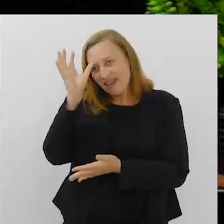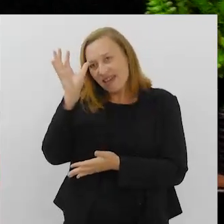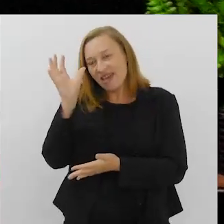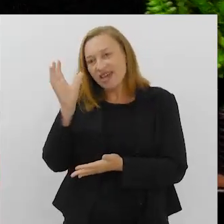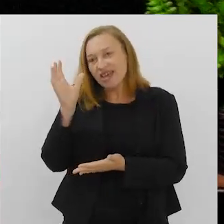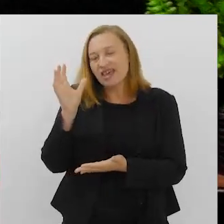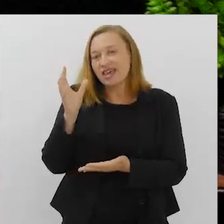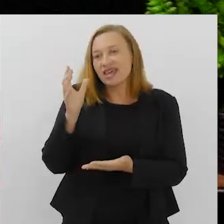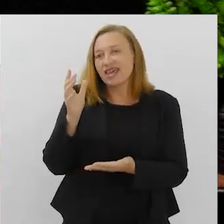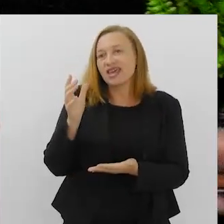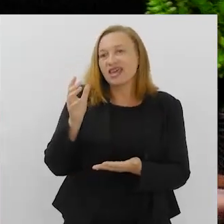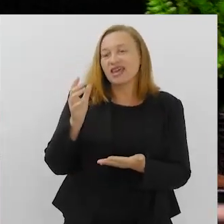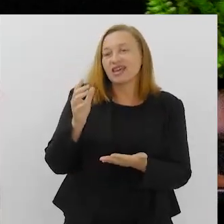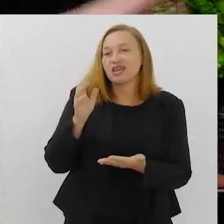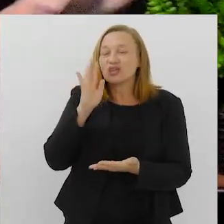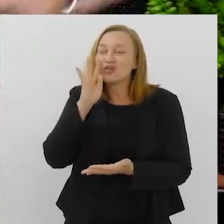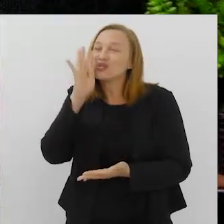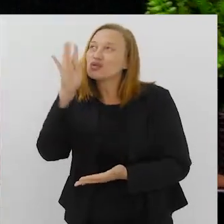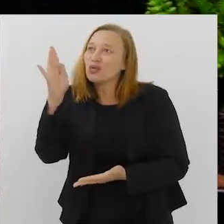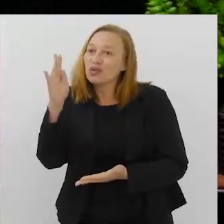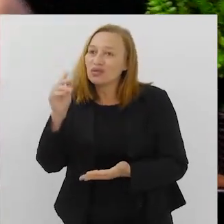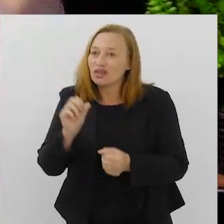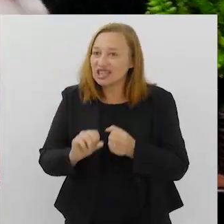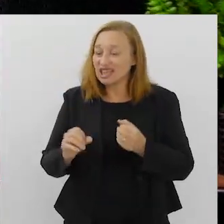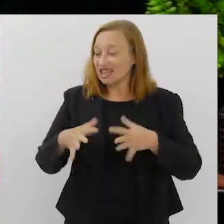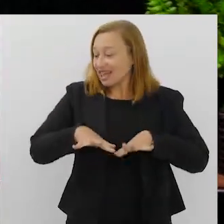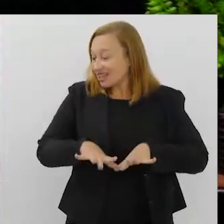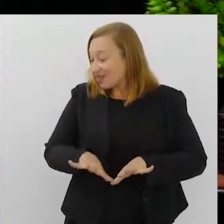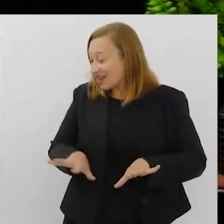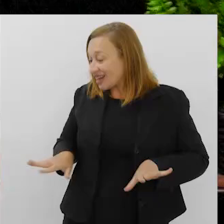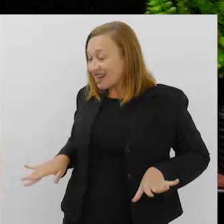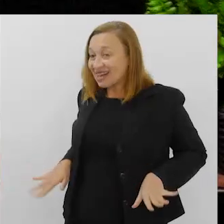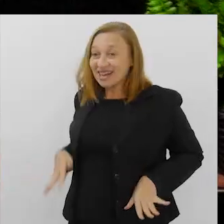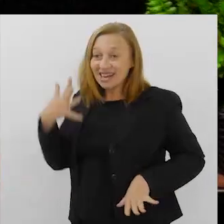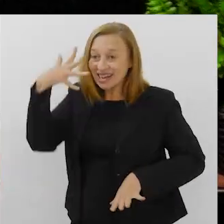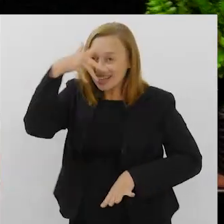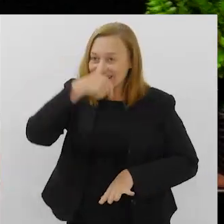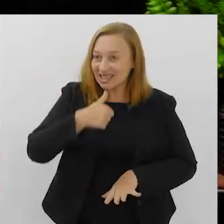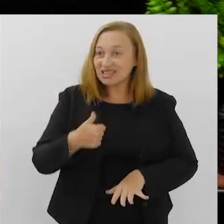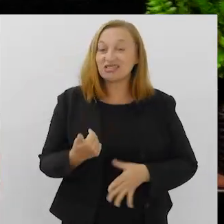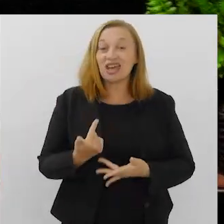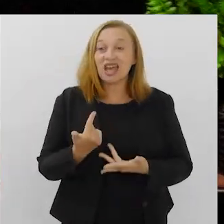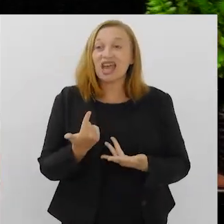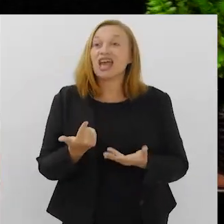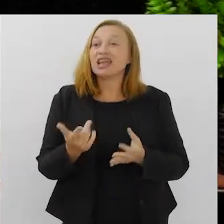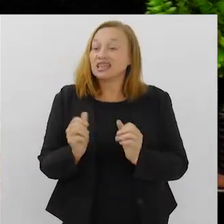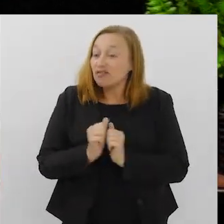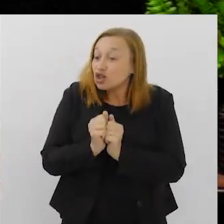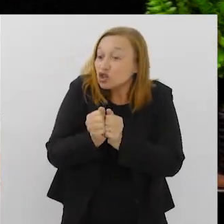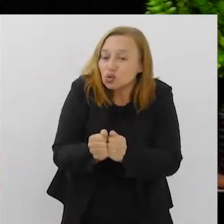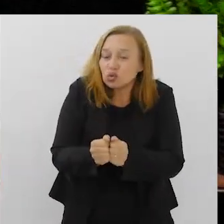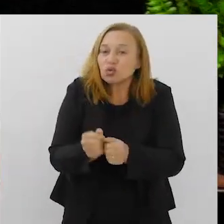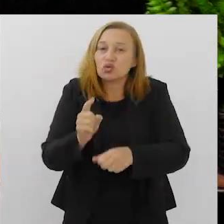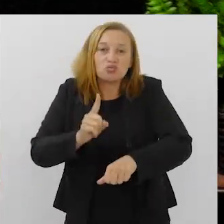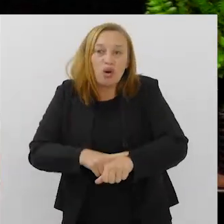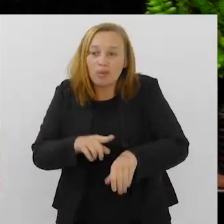seu sonho. Estava lá com toda a roupa, enfim, elas participaram da construção desse figurino também. Foi um momento